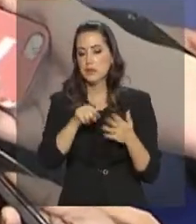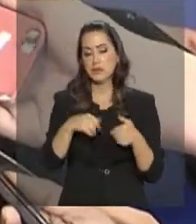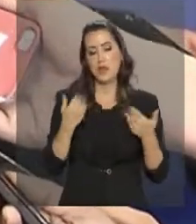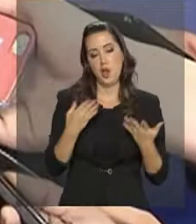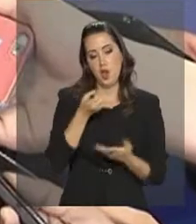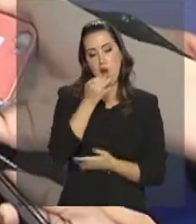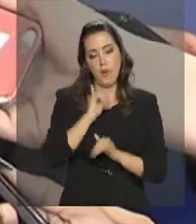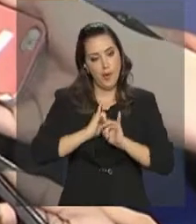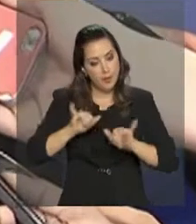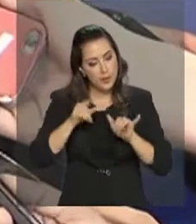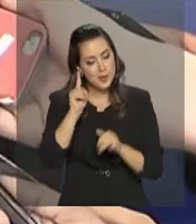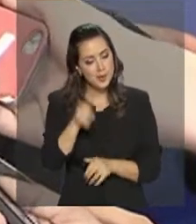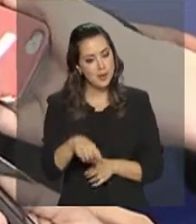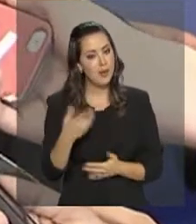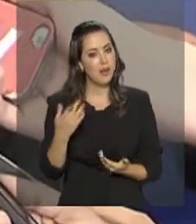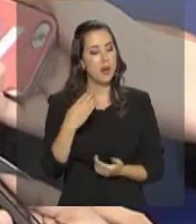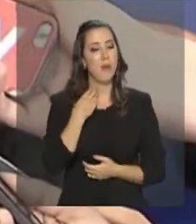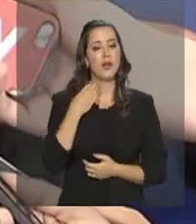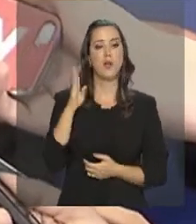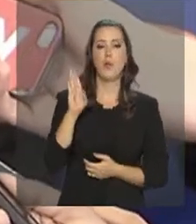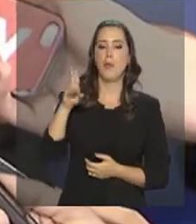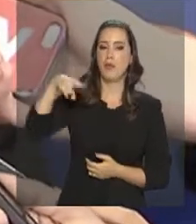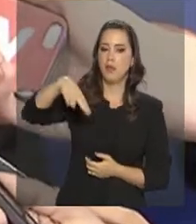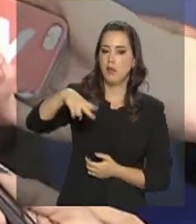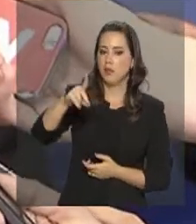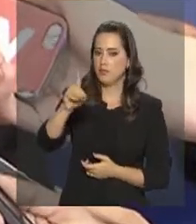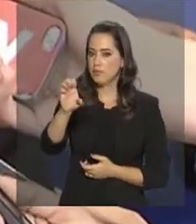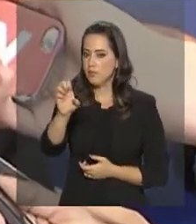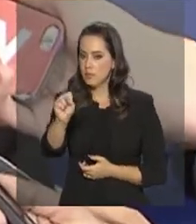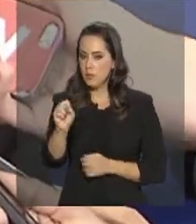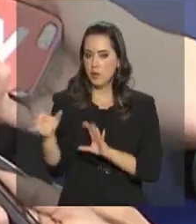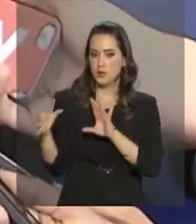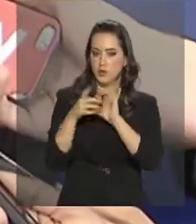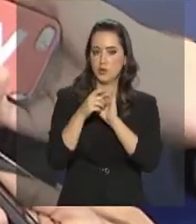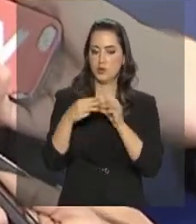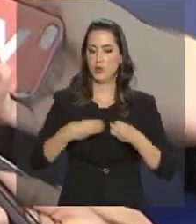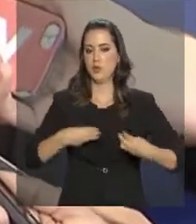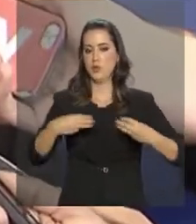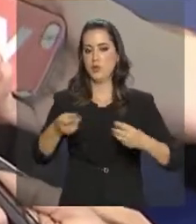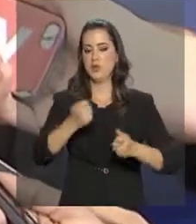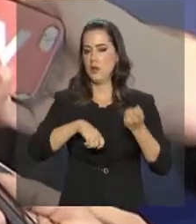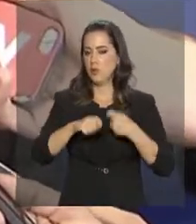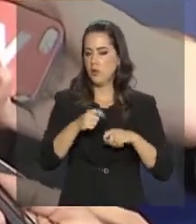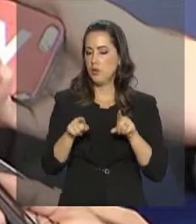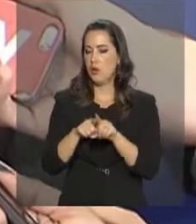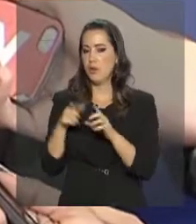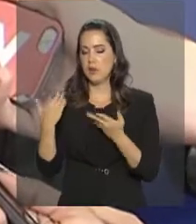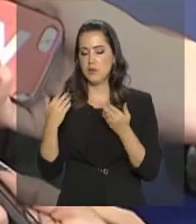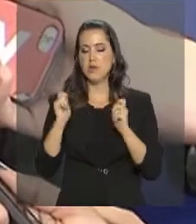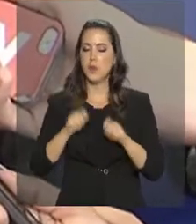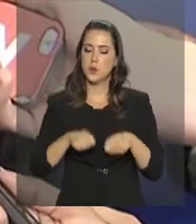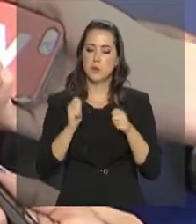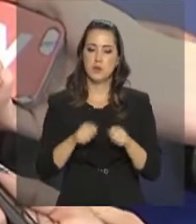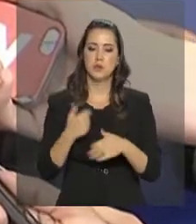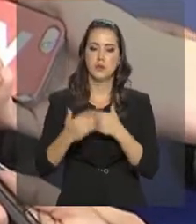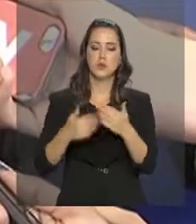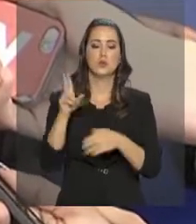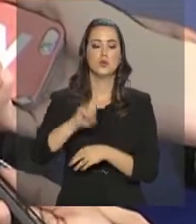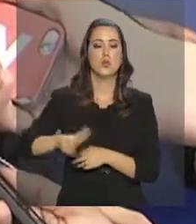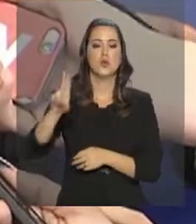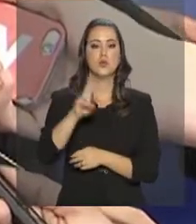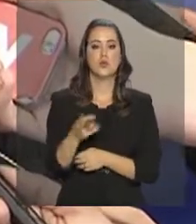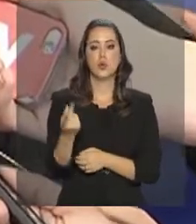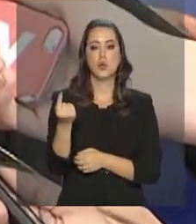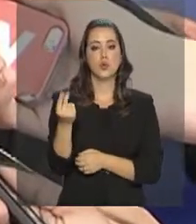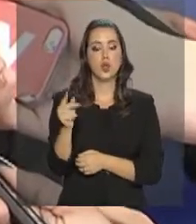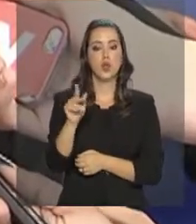boa notícia é que o BNDES, em articulação com a Fazenda, está viabilizando a utilização do